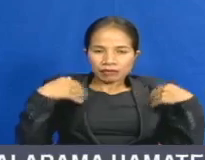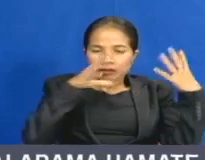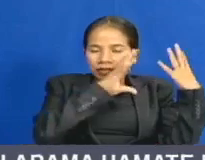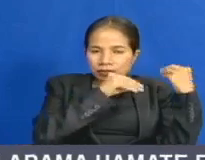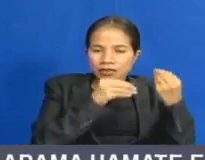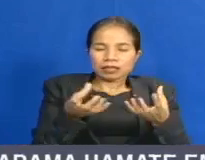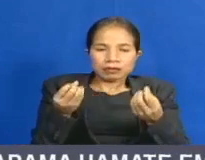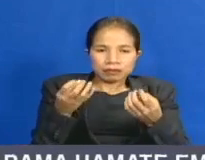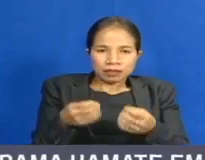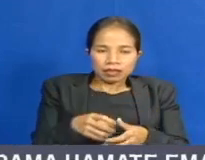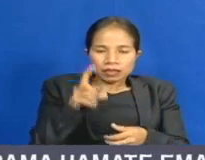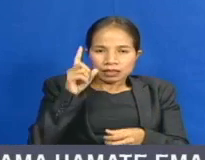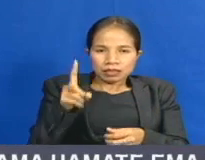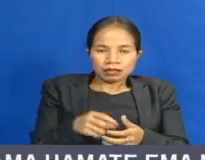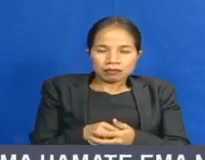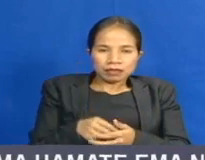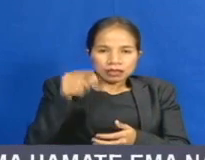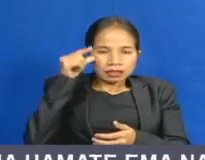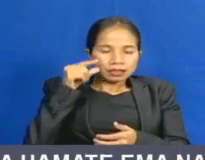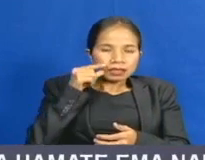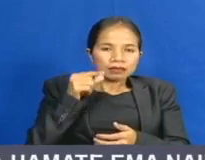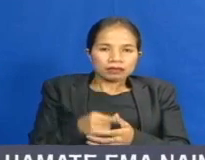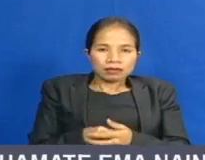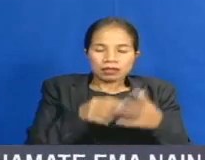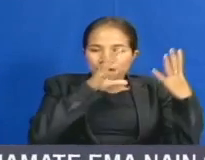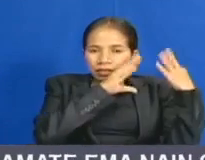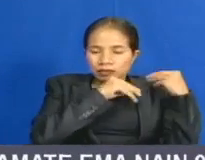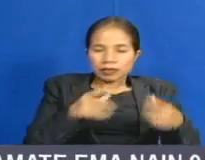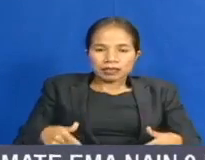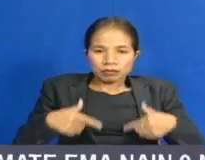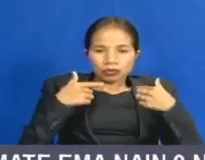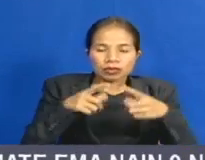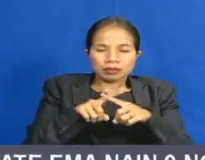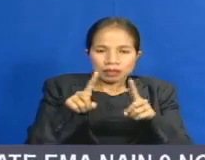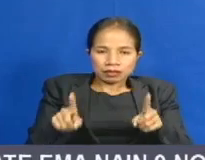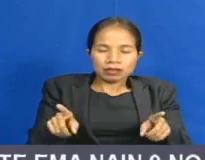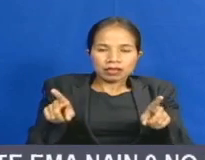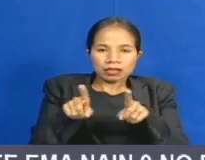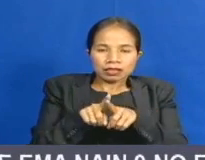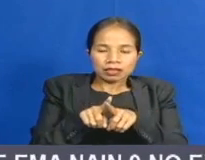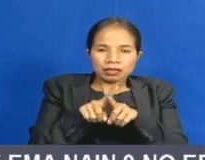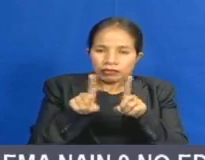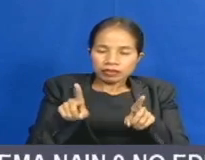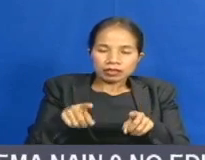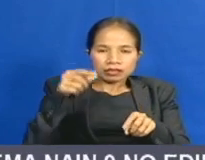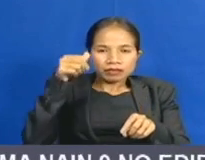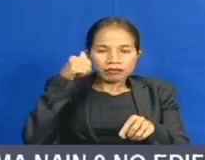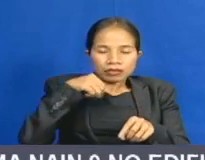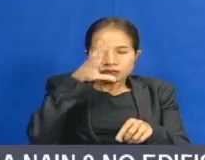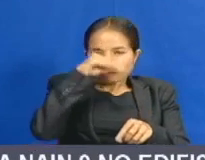lukira, ida maka genero, esperanza de vida lahanesa entre fek na mai, fatores